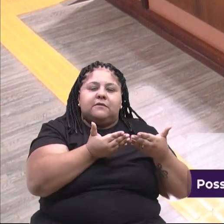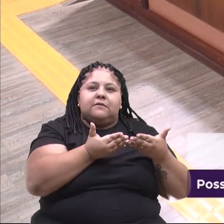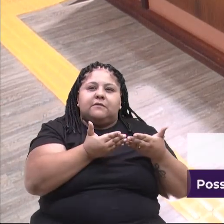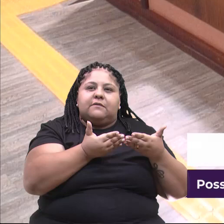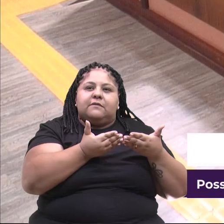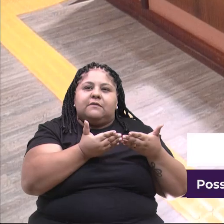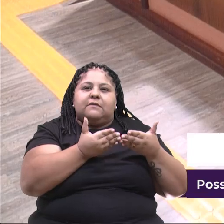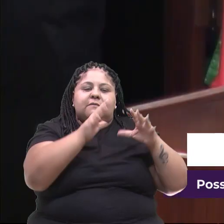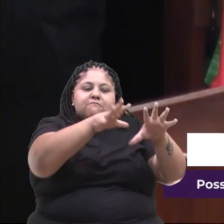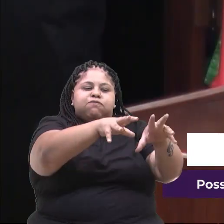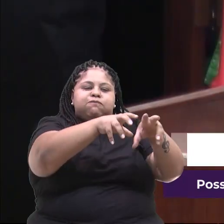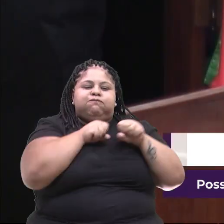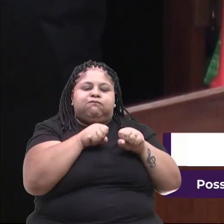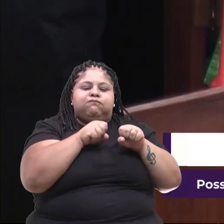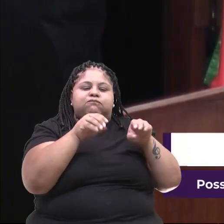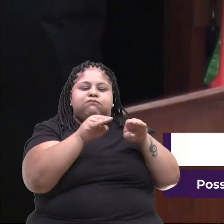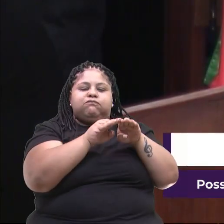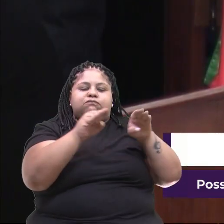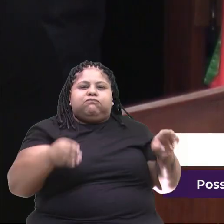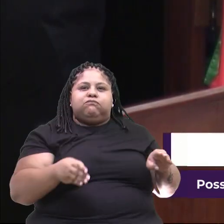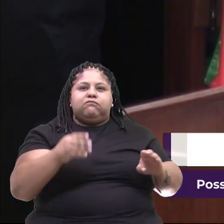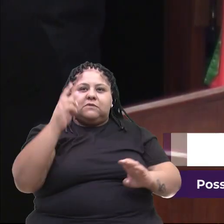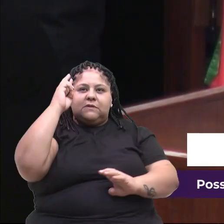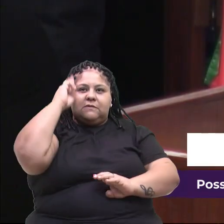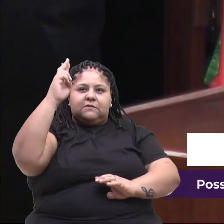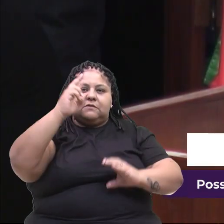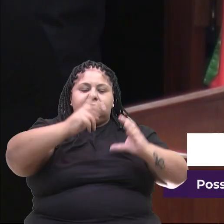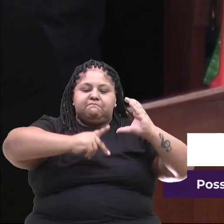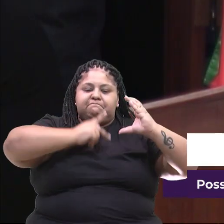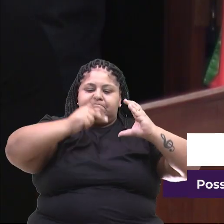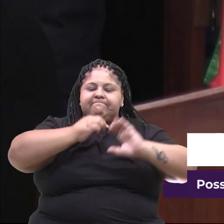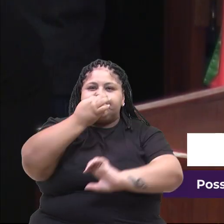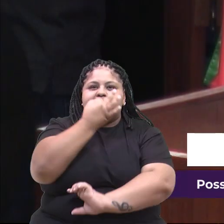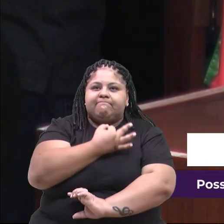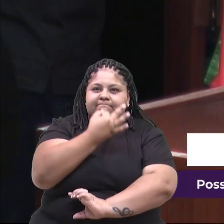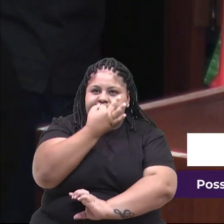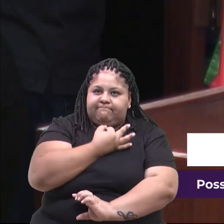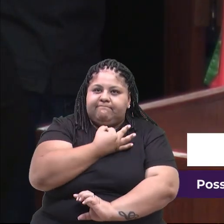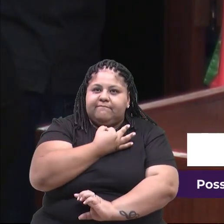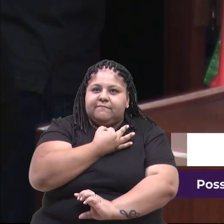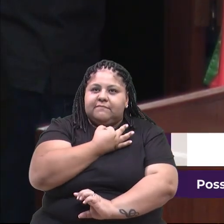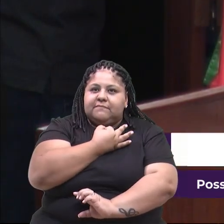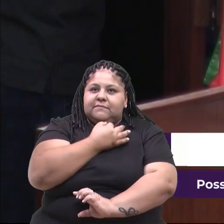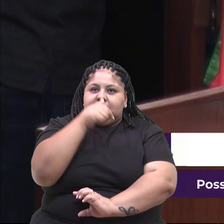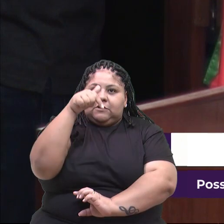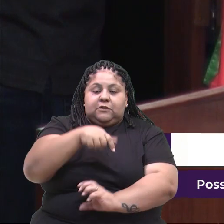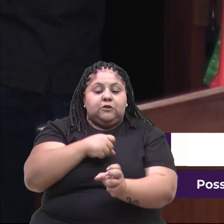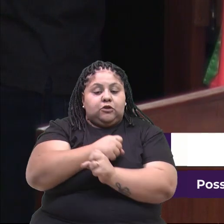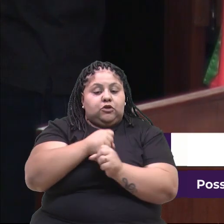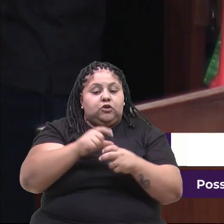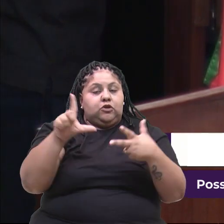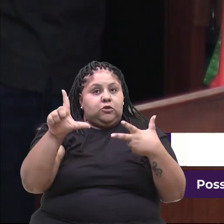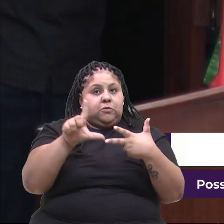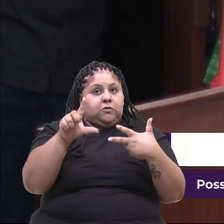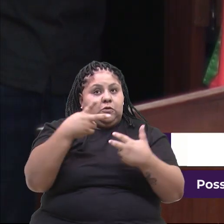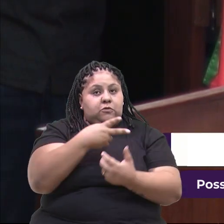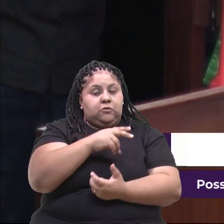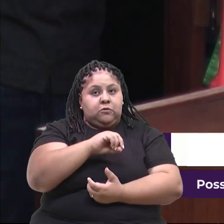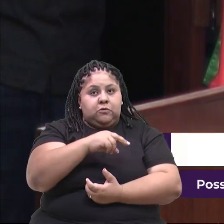de posse da mesa diretora da Câmara Municipal de Caxias do Sul para o ano legislativo de